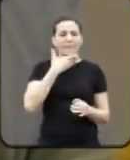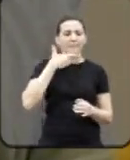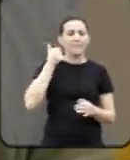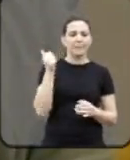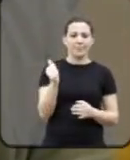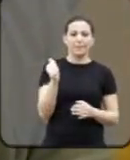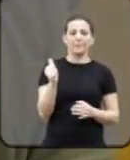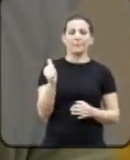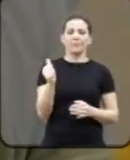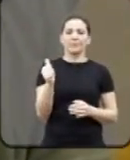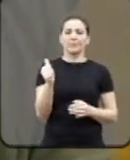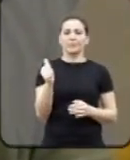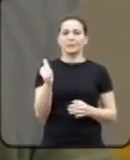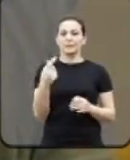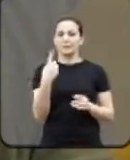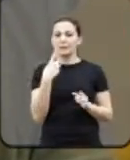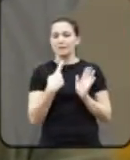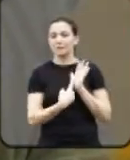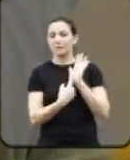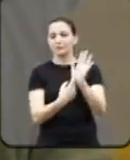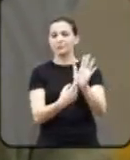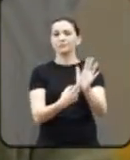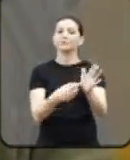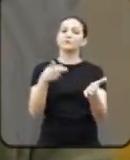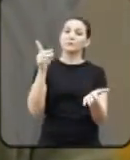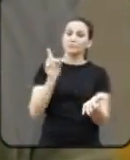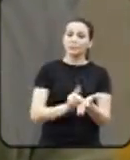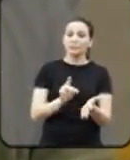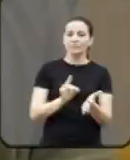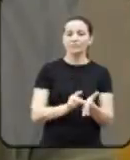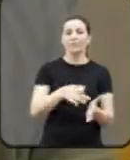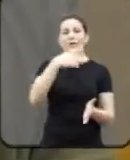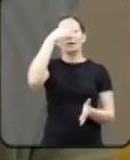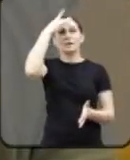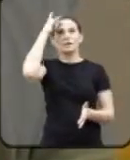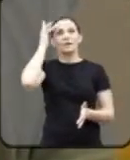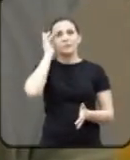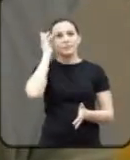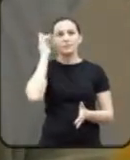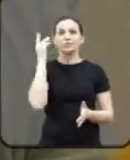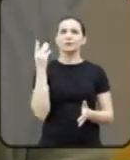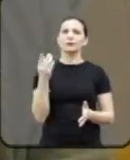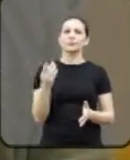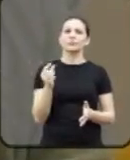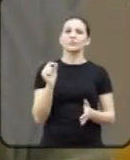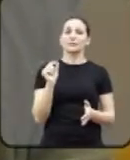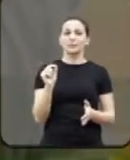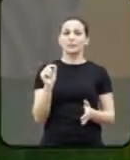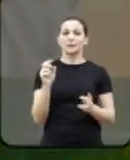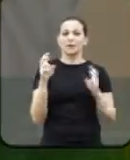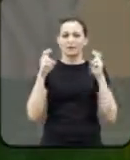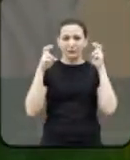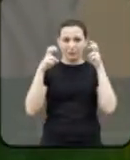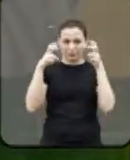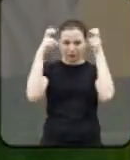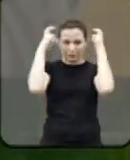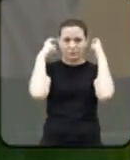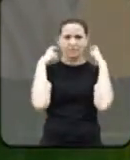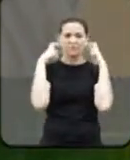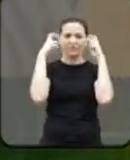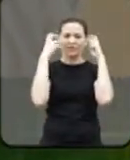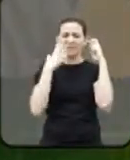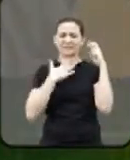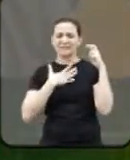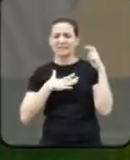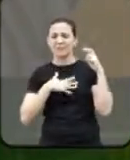ilumine a mente das pessoas, né? E que mostre a verdade, né? Porque tem gente vestido aí né, como se fosse